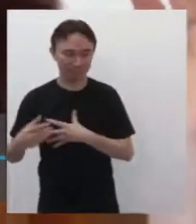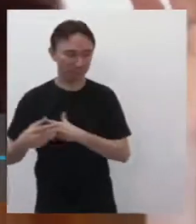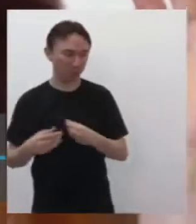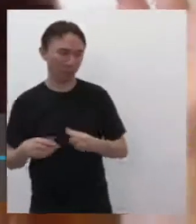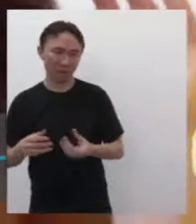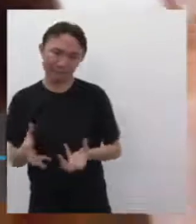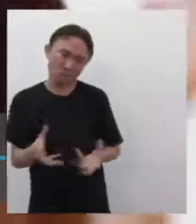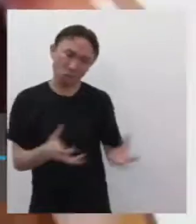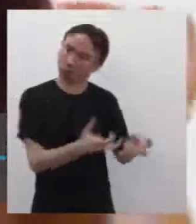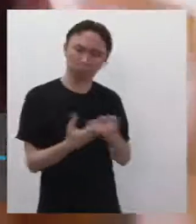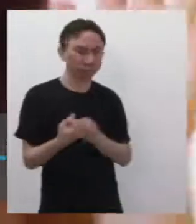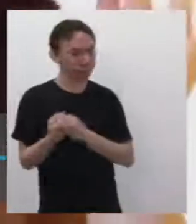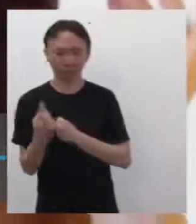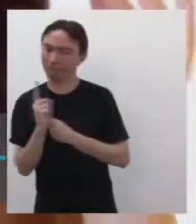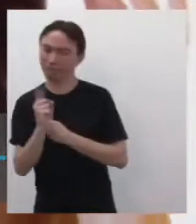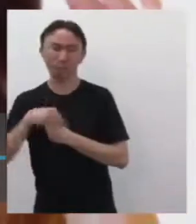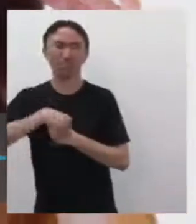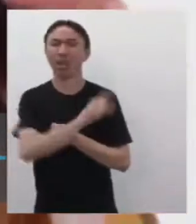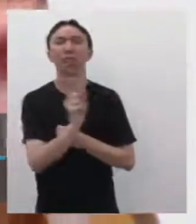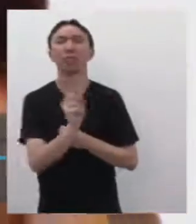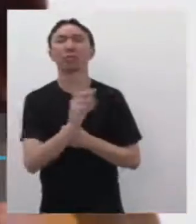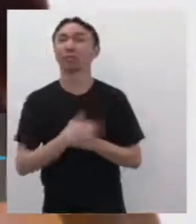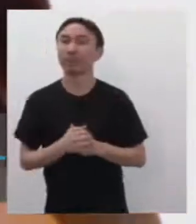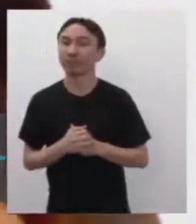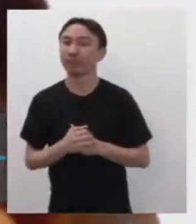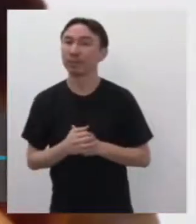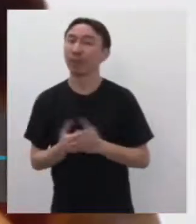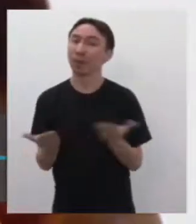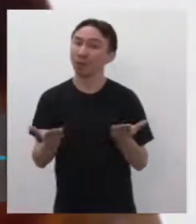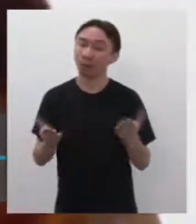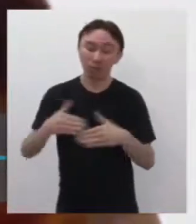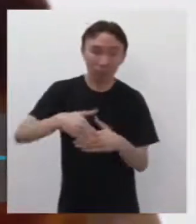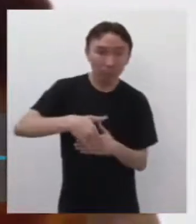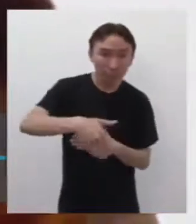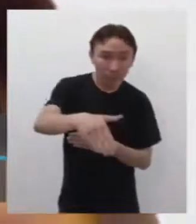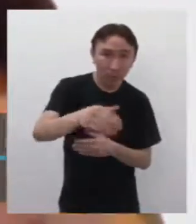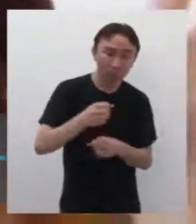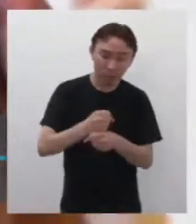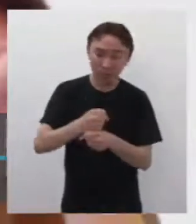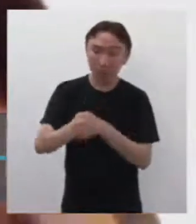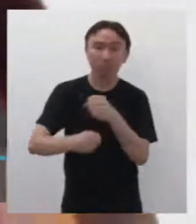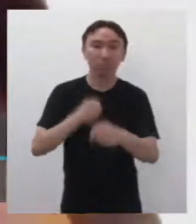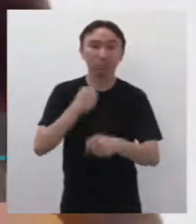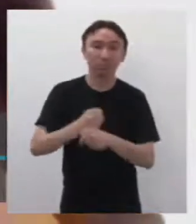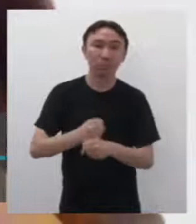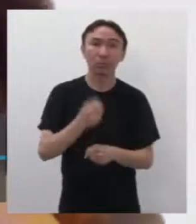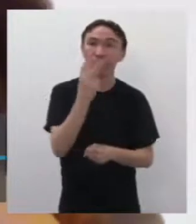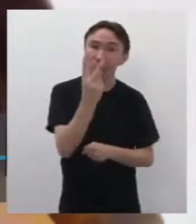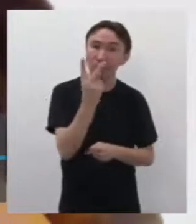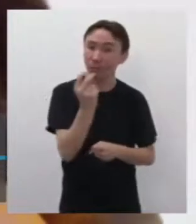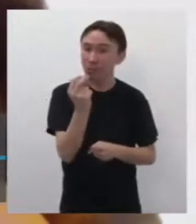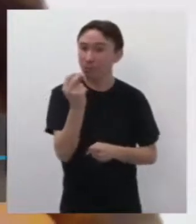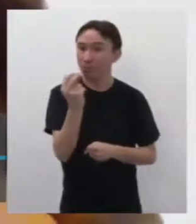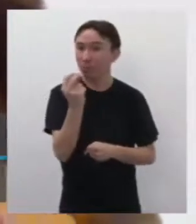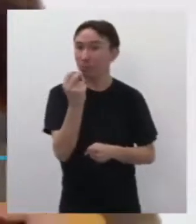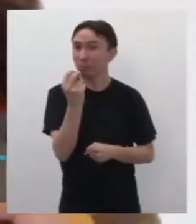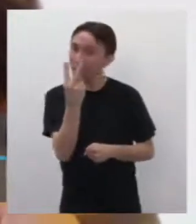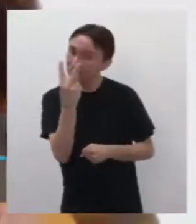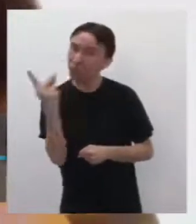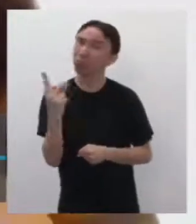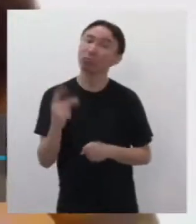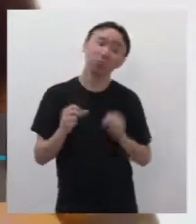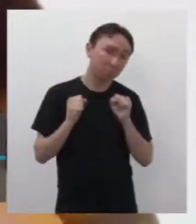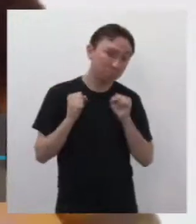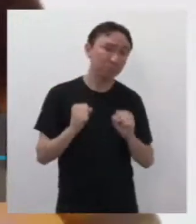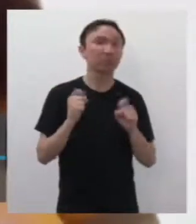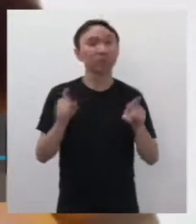por 2020, 2021, quiçá. E aí, eu trabalho com vários professores aqui no Descomplique, tem o Hansen,